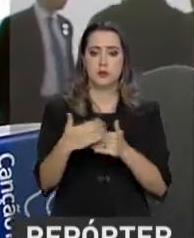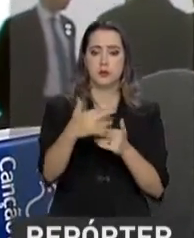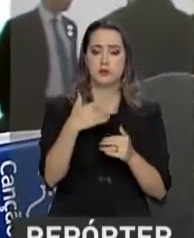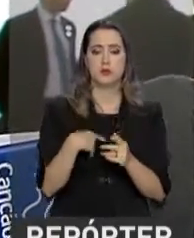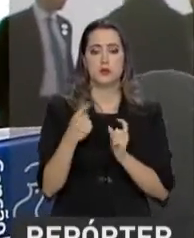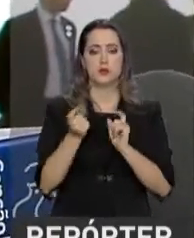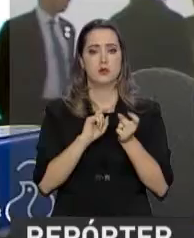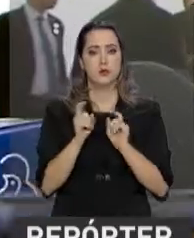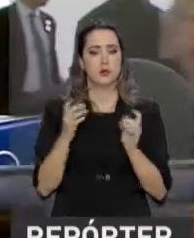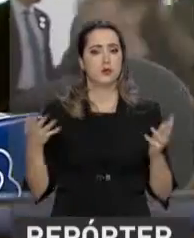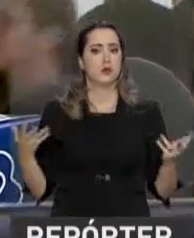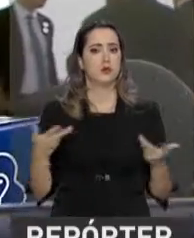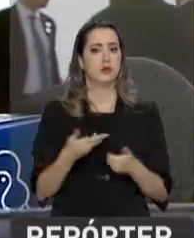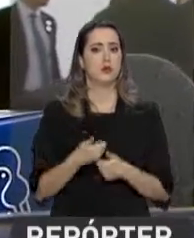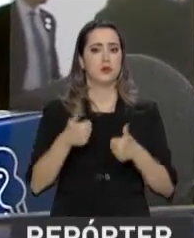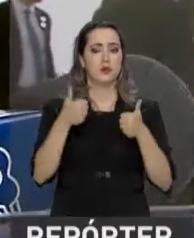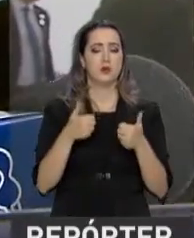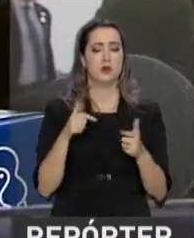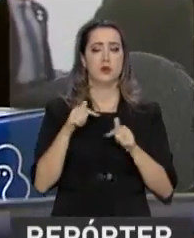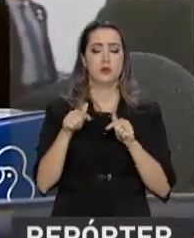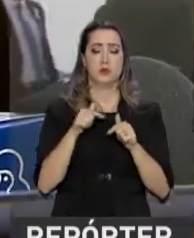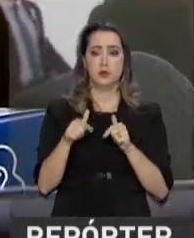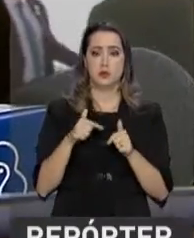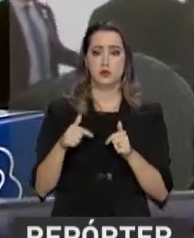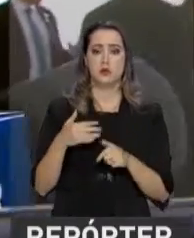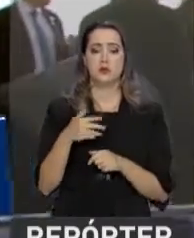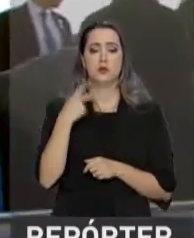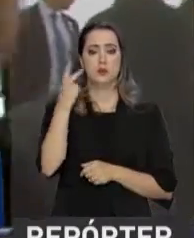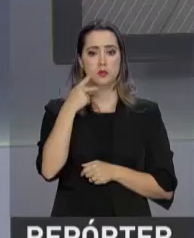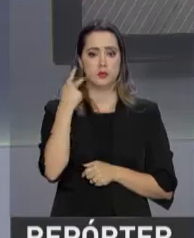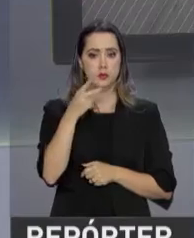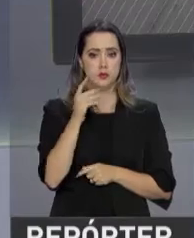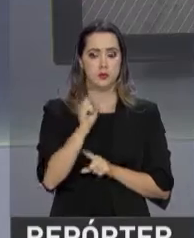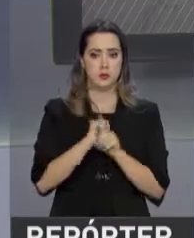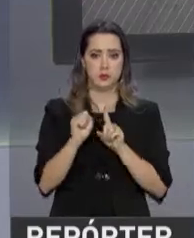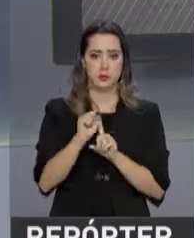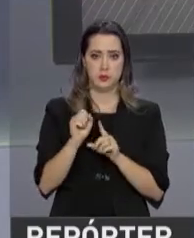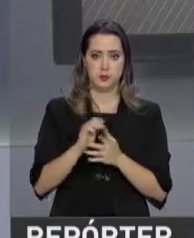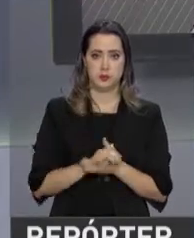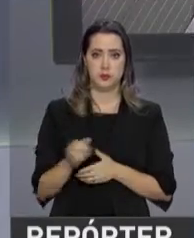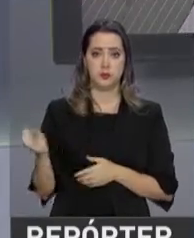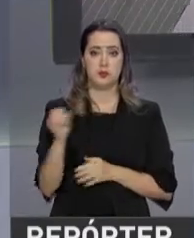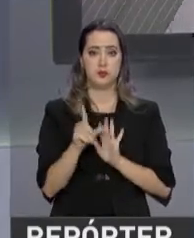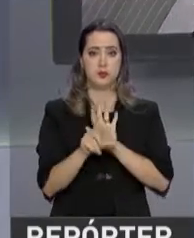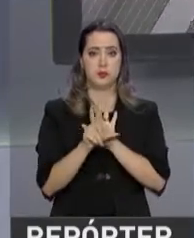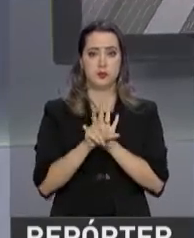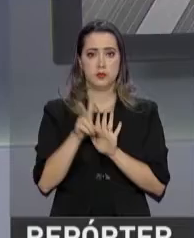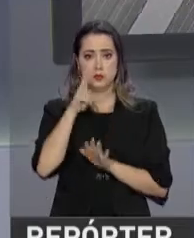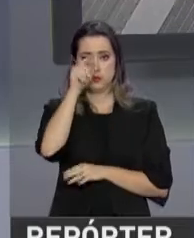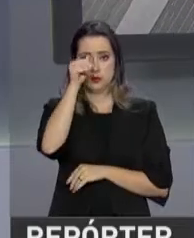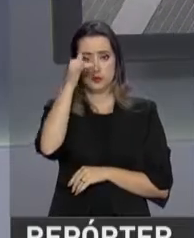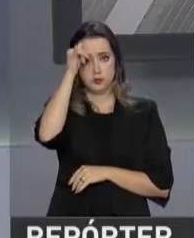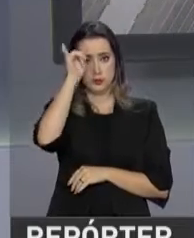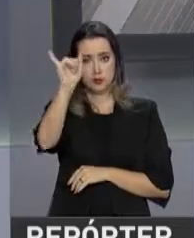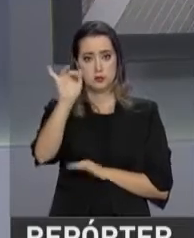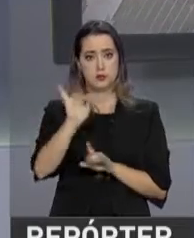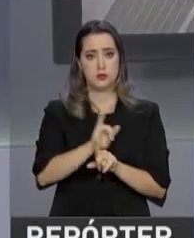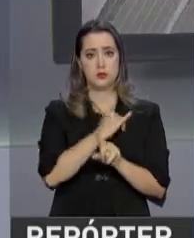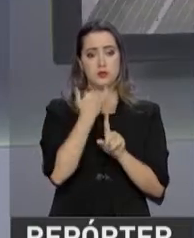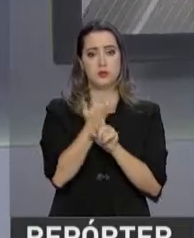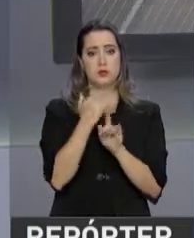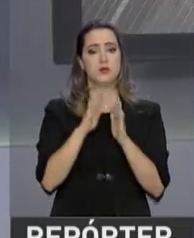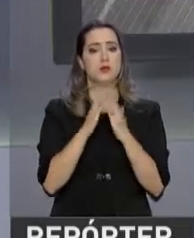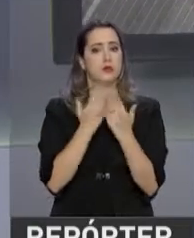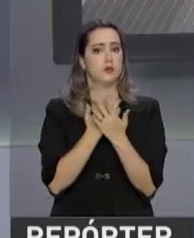programas das políticas sociais uma nova lei fortalece o combate ao bullying nas escolas a iniciativa foi